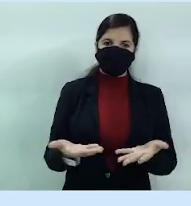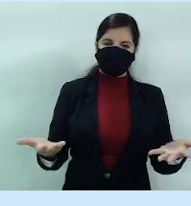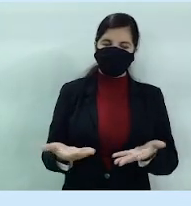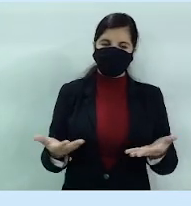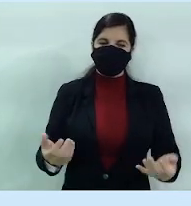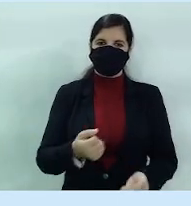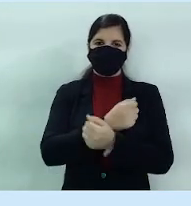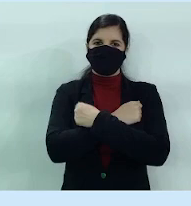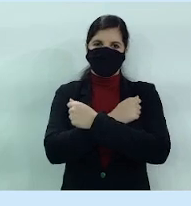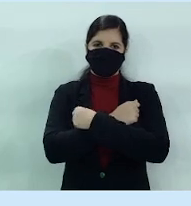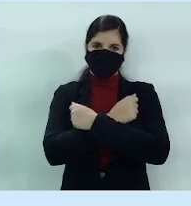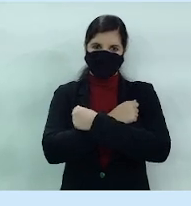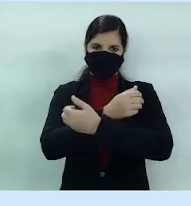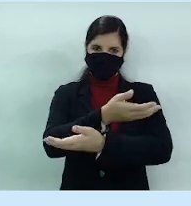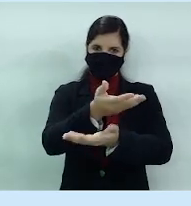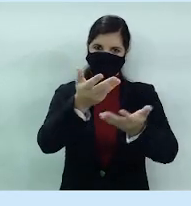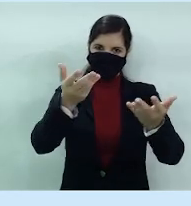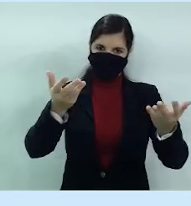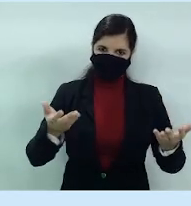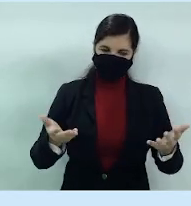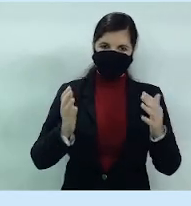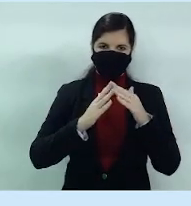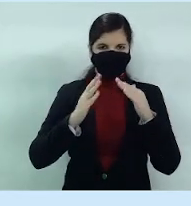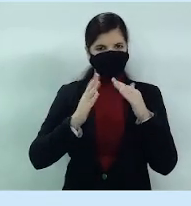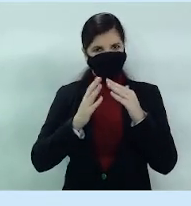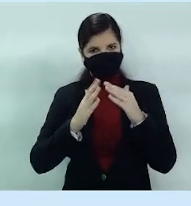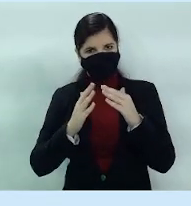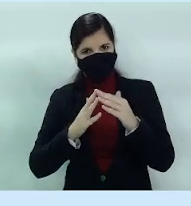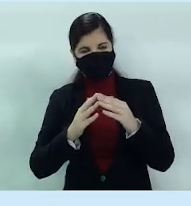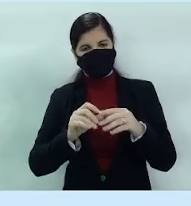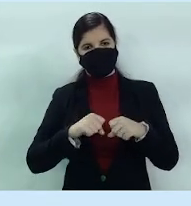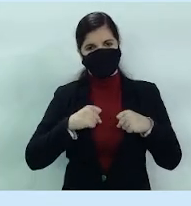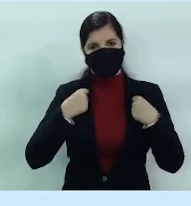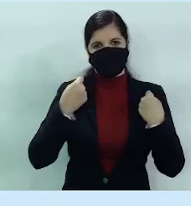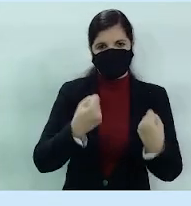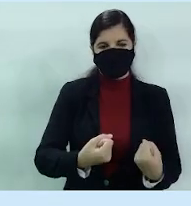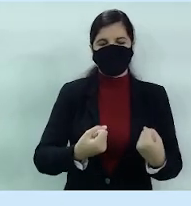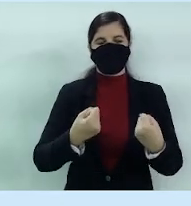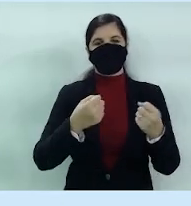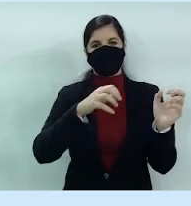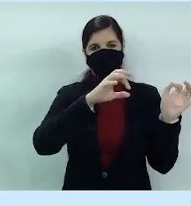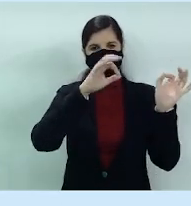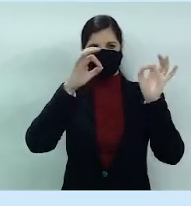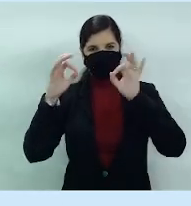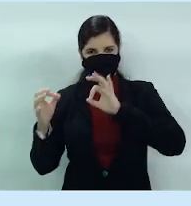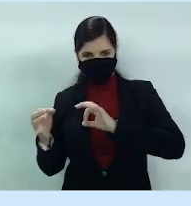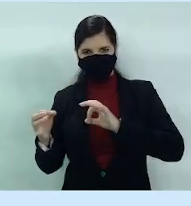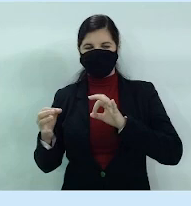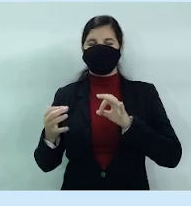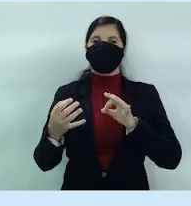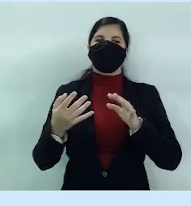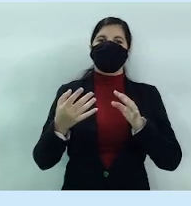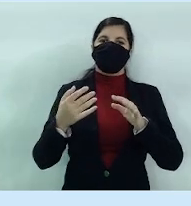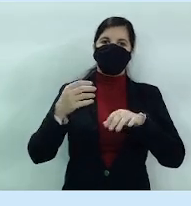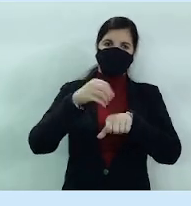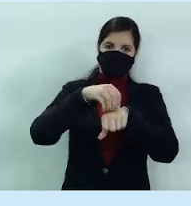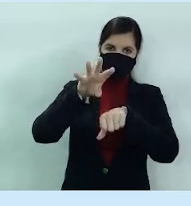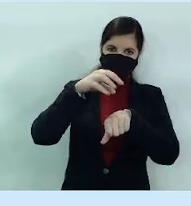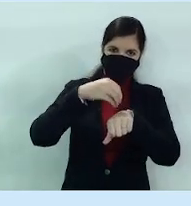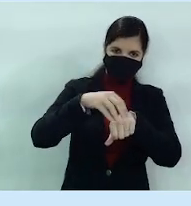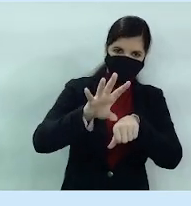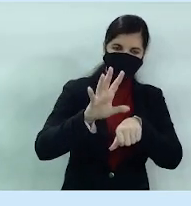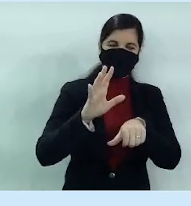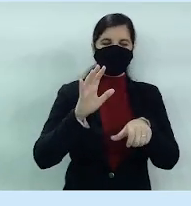Quero mandar um abraço para cada um de vocês que estão em casa, se dedicando, assistindo às aulas, compartilhando,